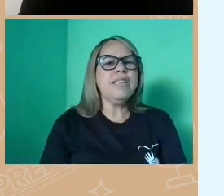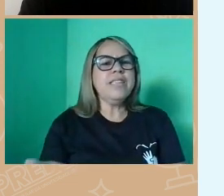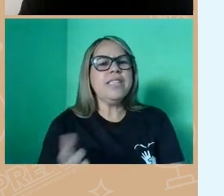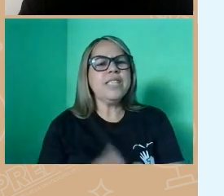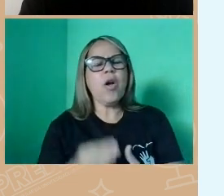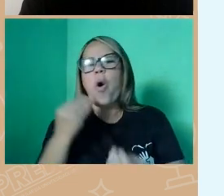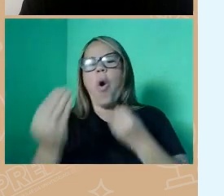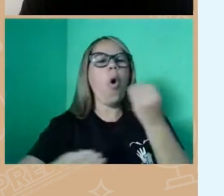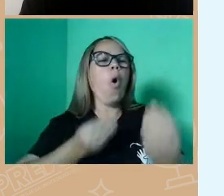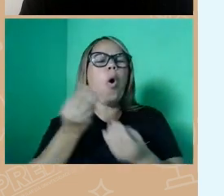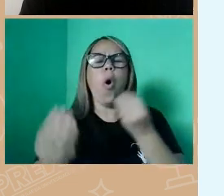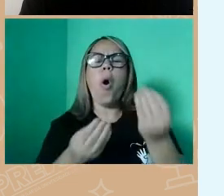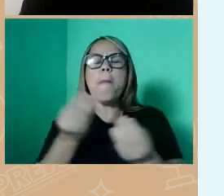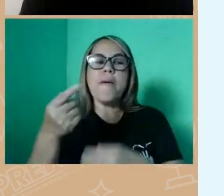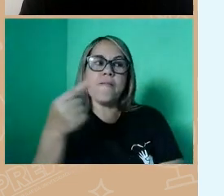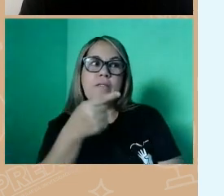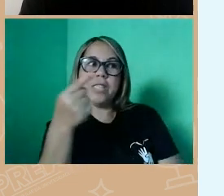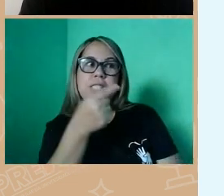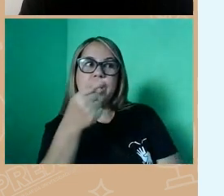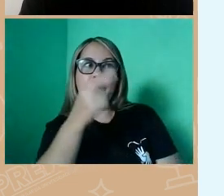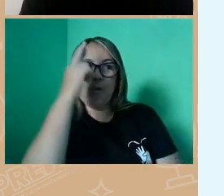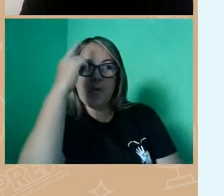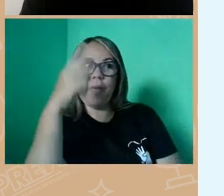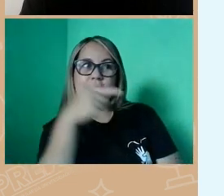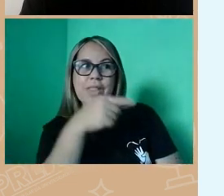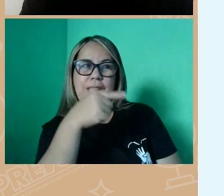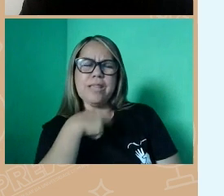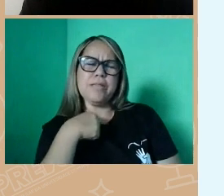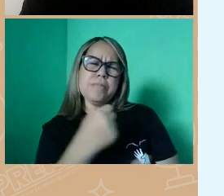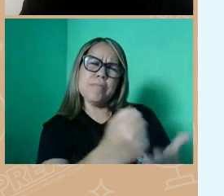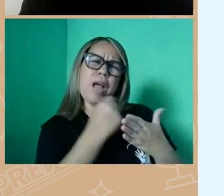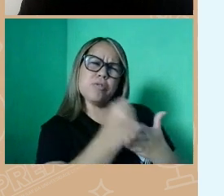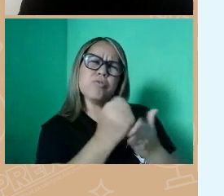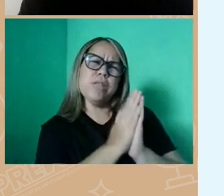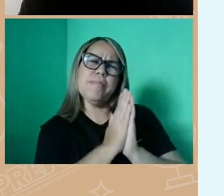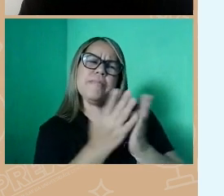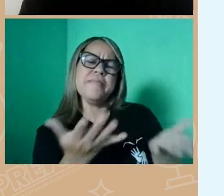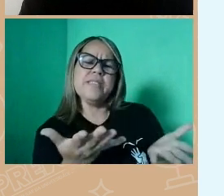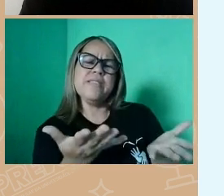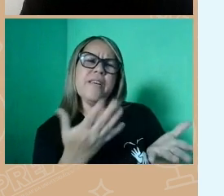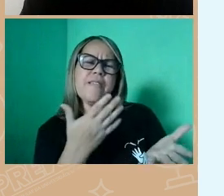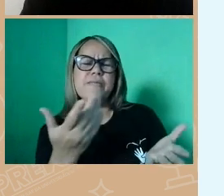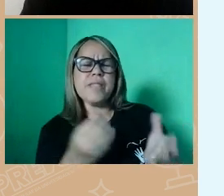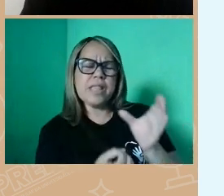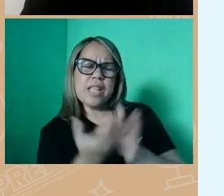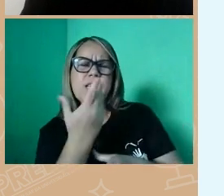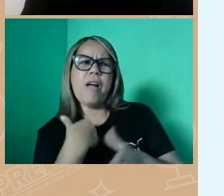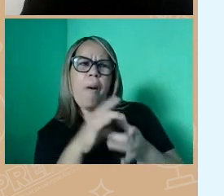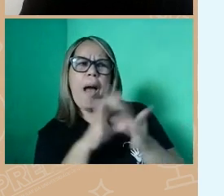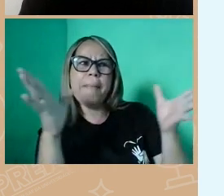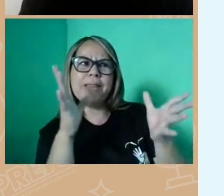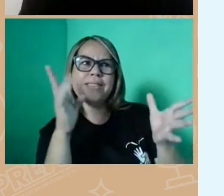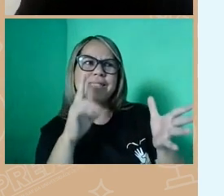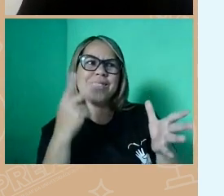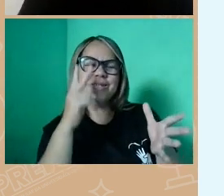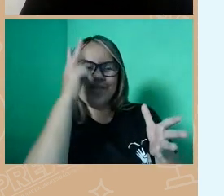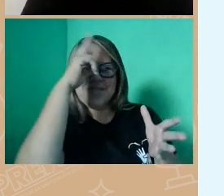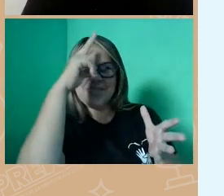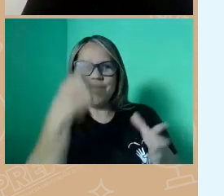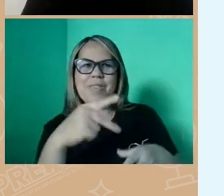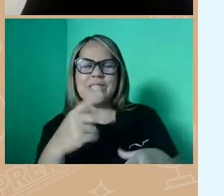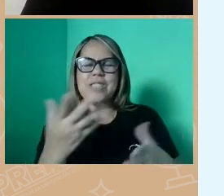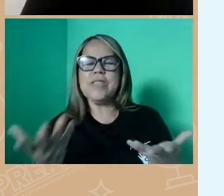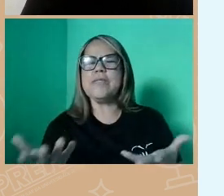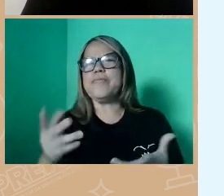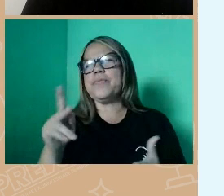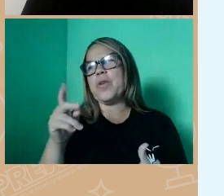Como você é dono desta página? Me quebra essa, vá, deixa eu aparecer na sua historinha? Aí